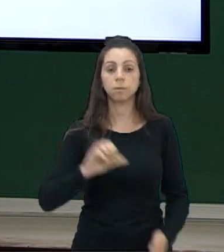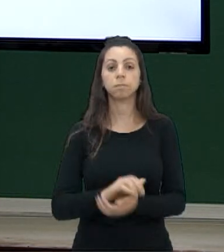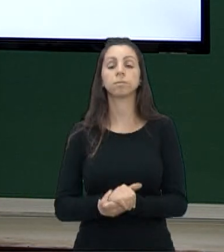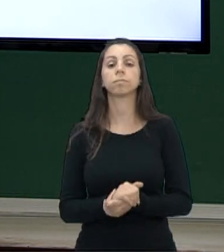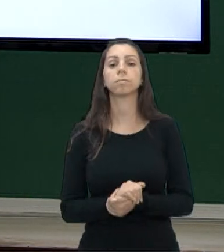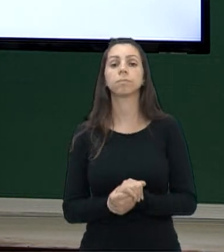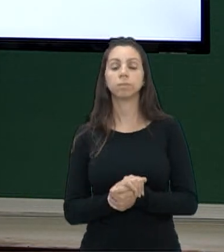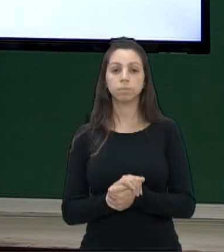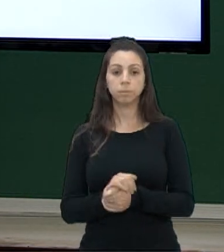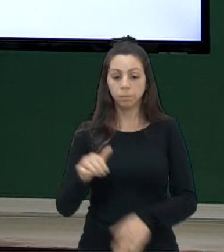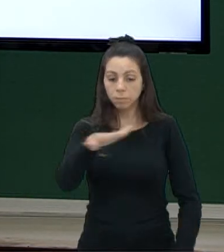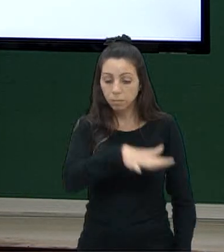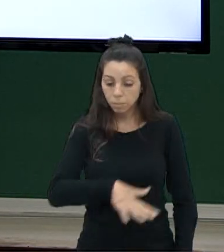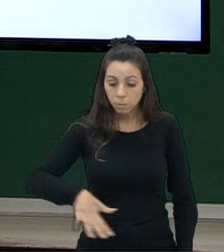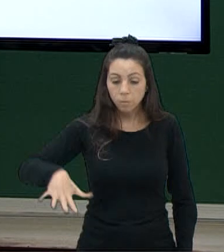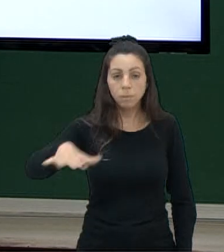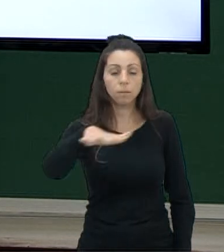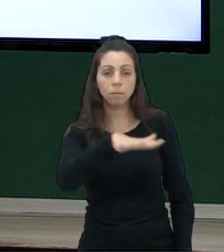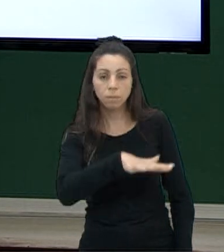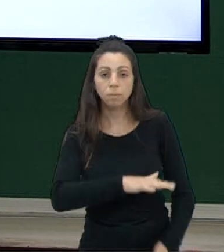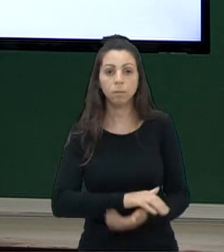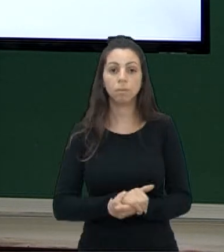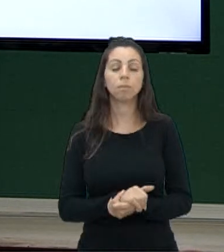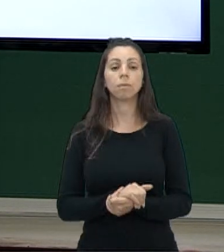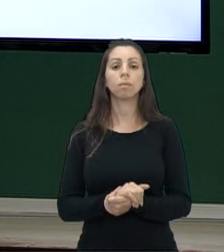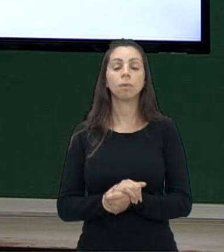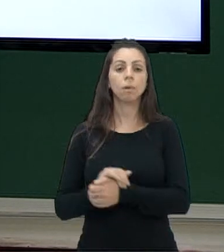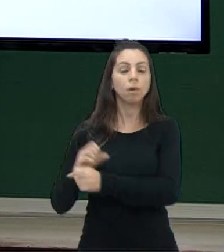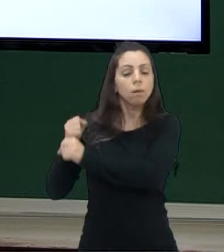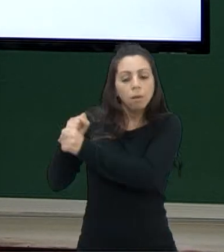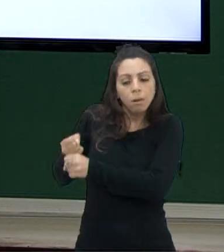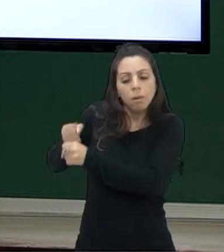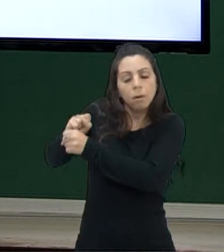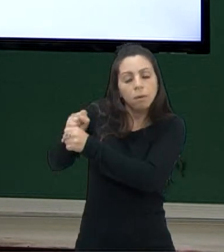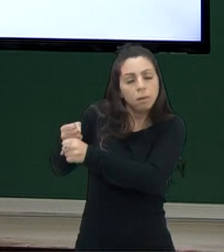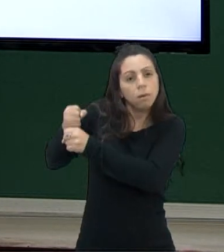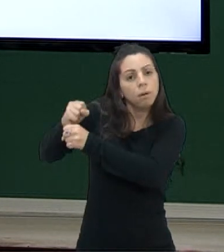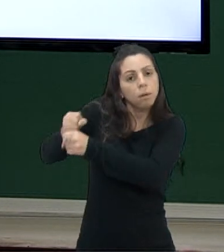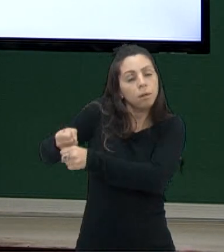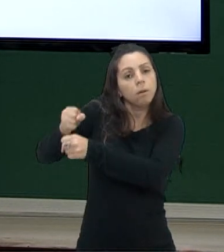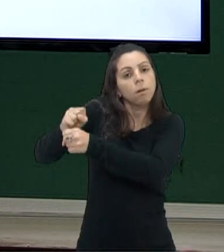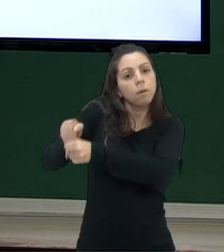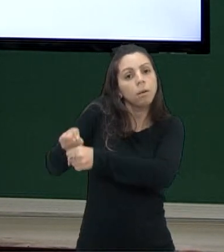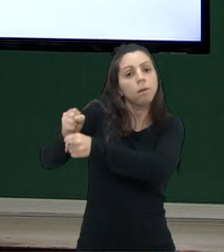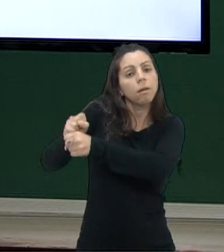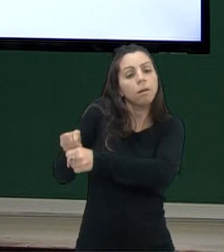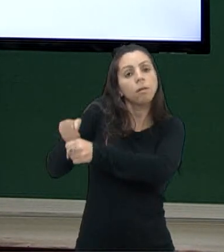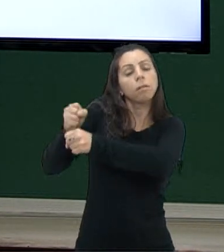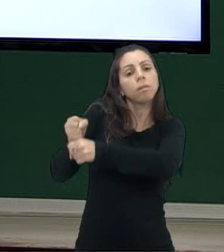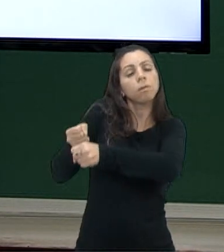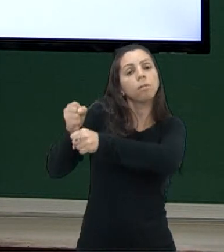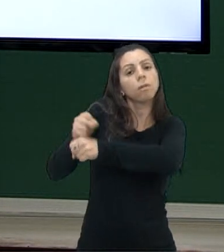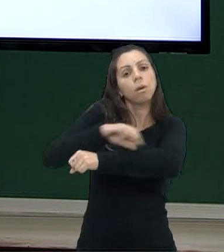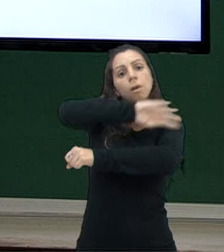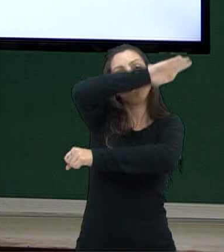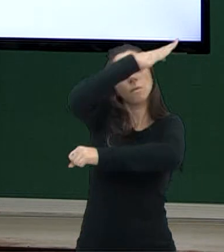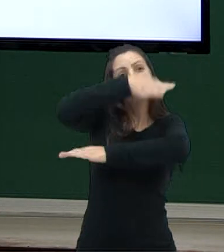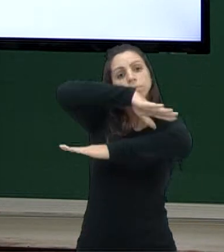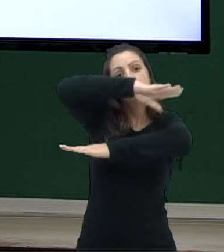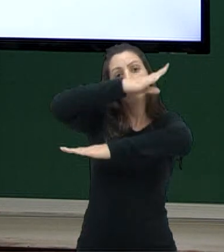áreas que receberam ao longo de milhões e milhões de anos depósitos de sedimentos